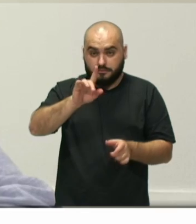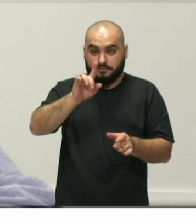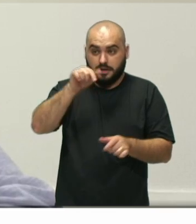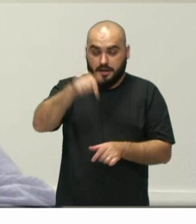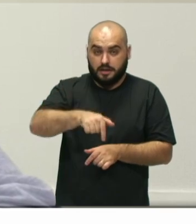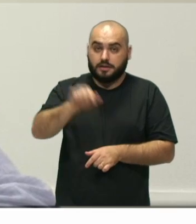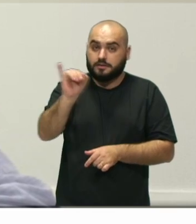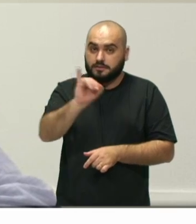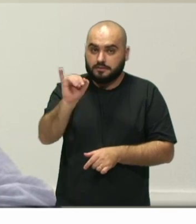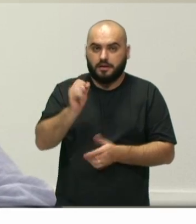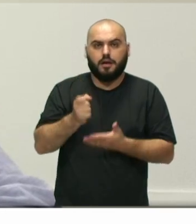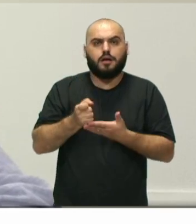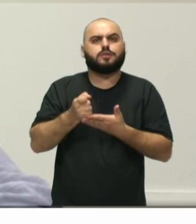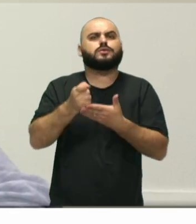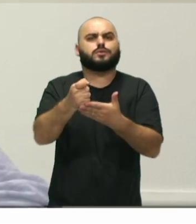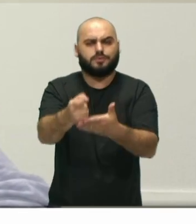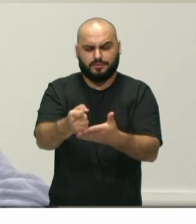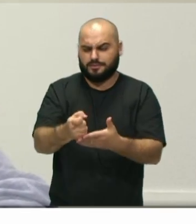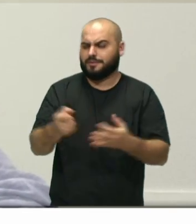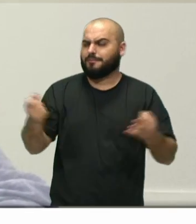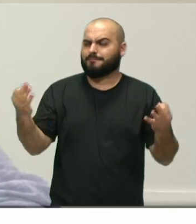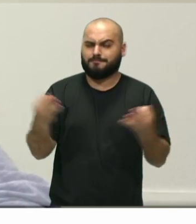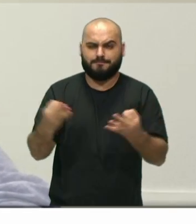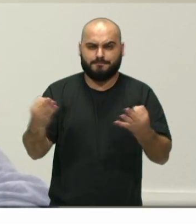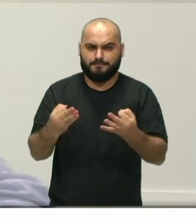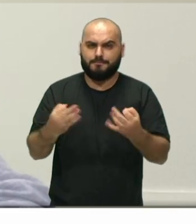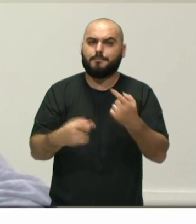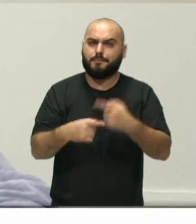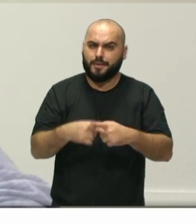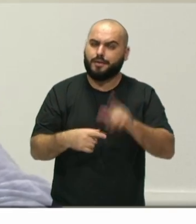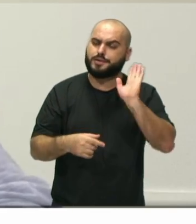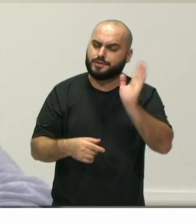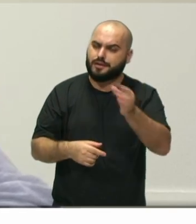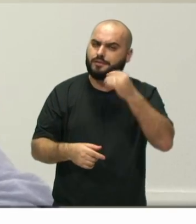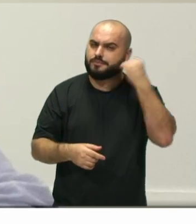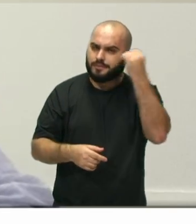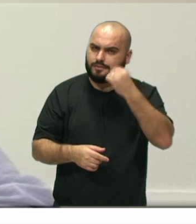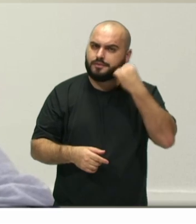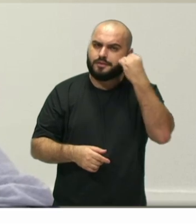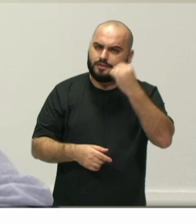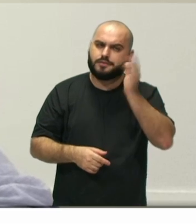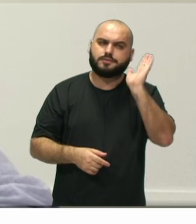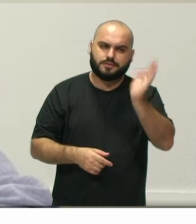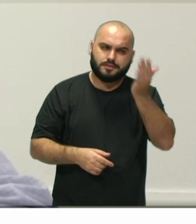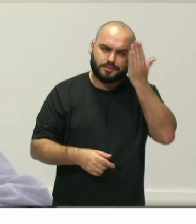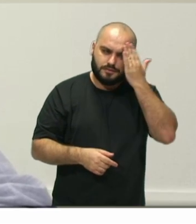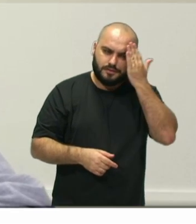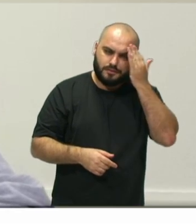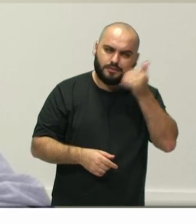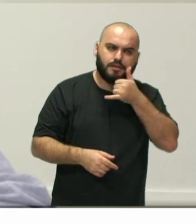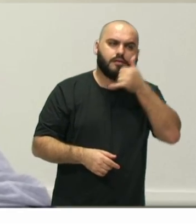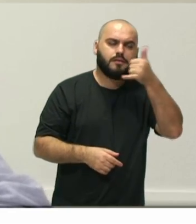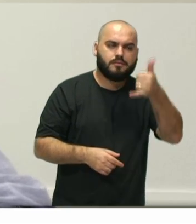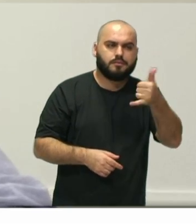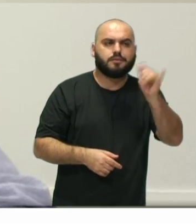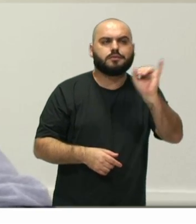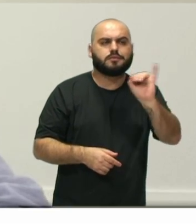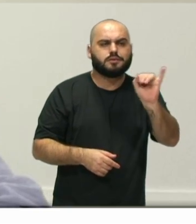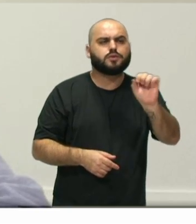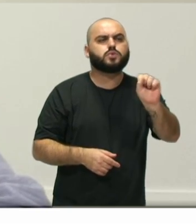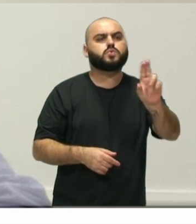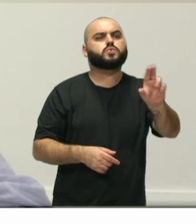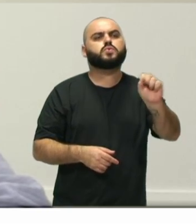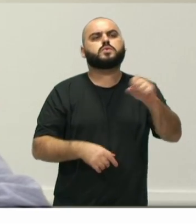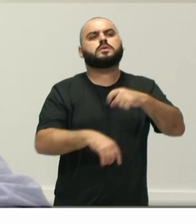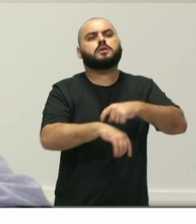nessa questão, principalmente porque a gente já fez essa experiência, todo mundo conhece alguém que já ligou numa clínica de Itajaí e perguntar, no SUS demora